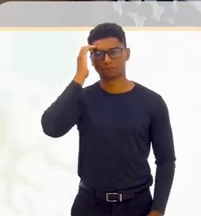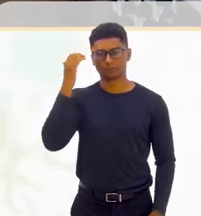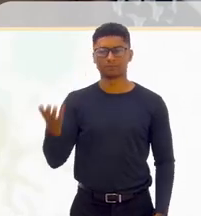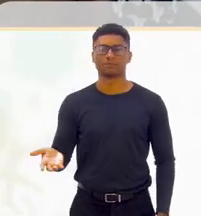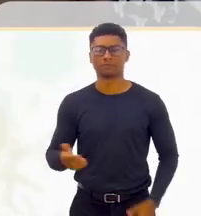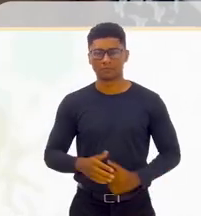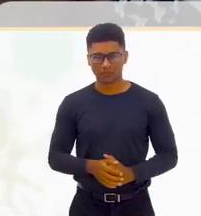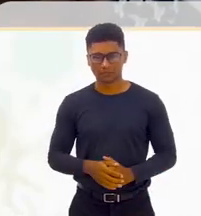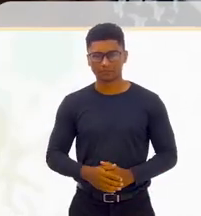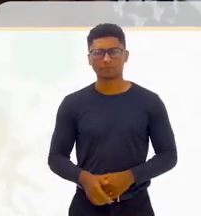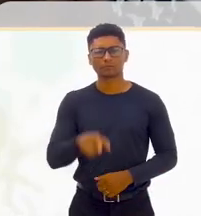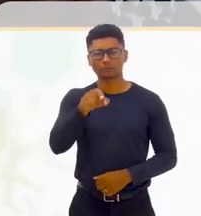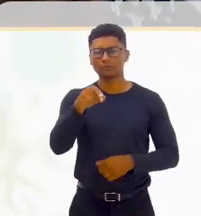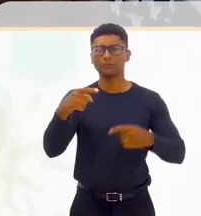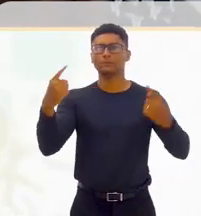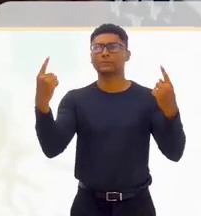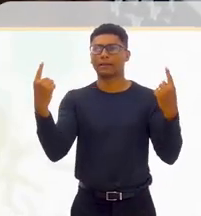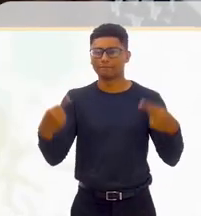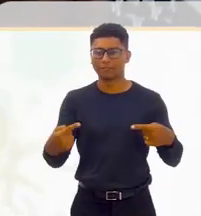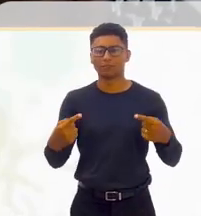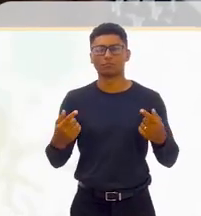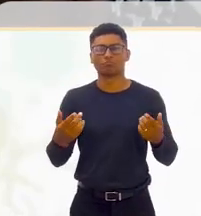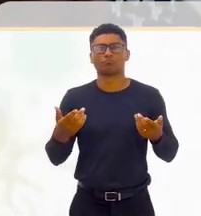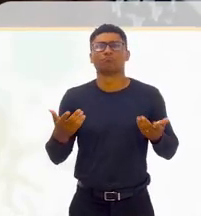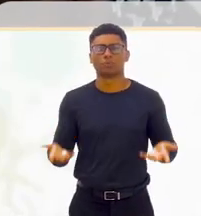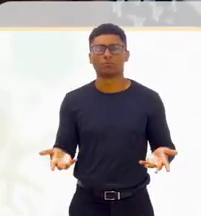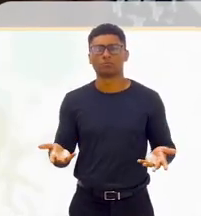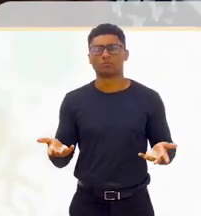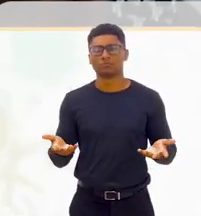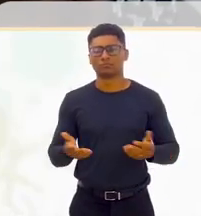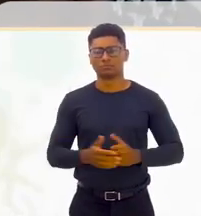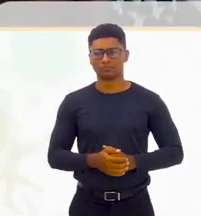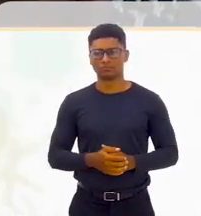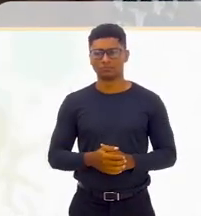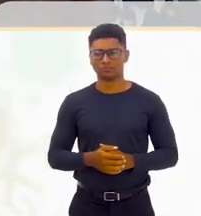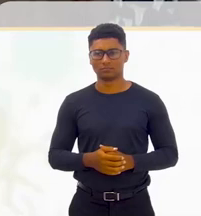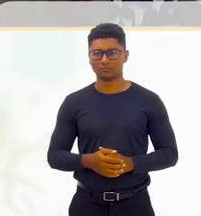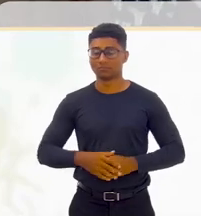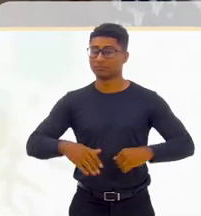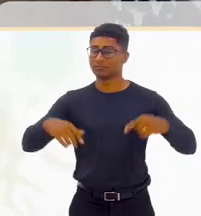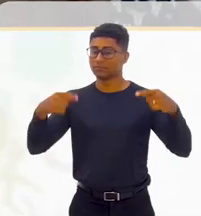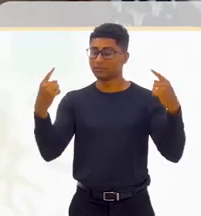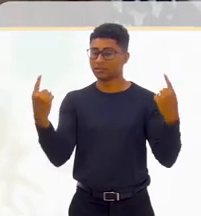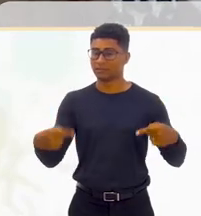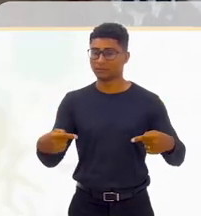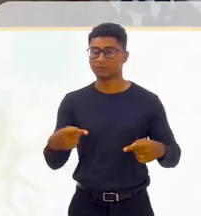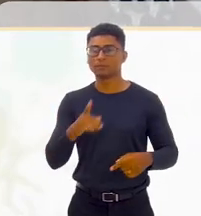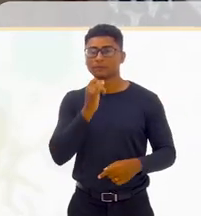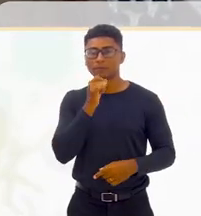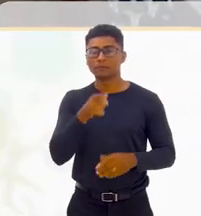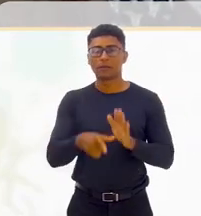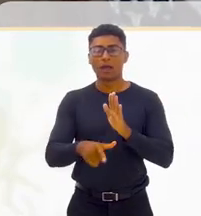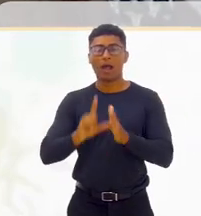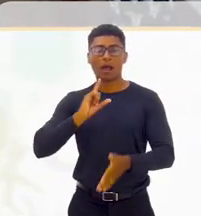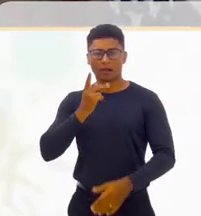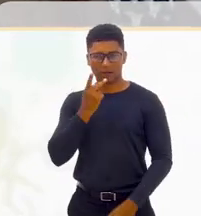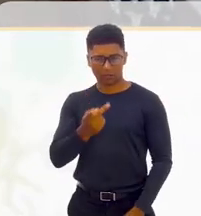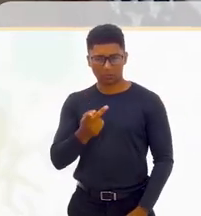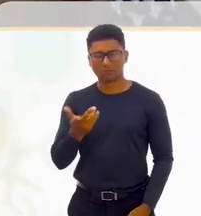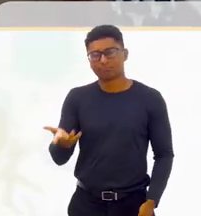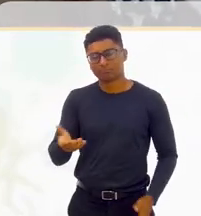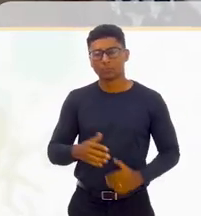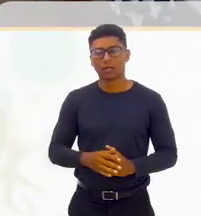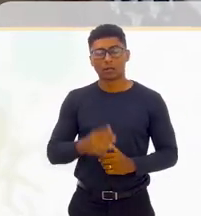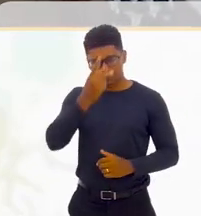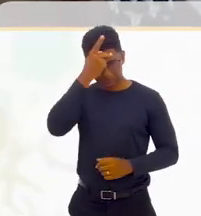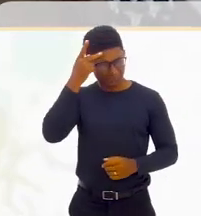Entendi. Que desafios você enfrenta nesse aspecto? Os desafios do que você falou anteriormente, né? Nem todo